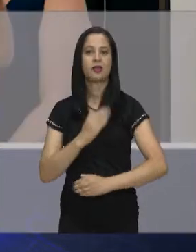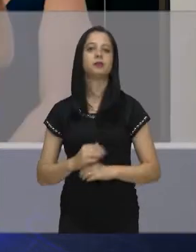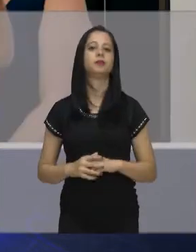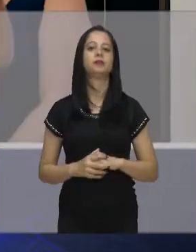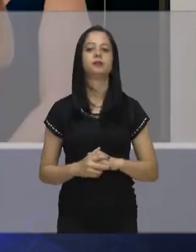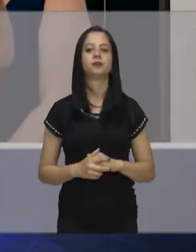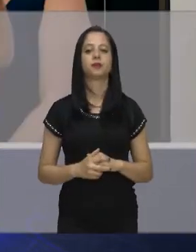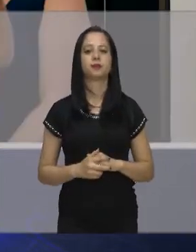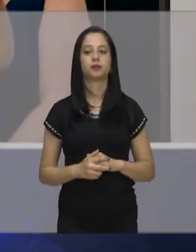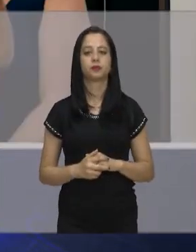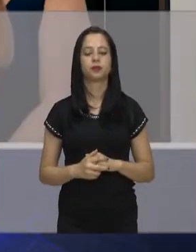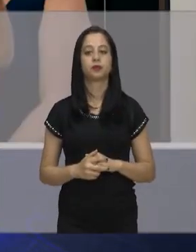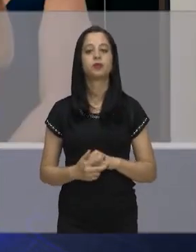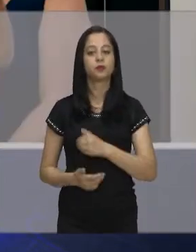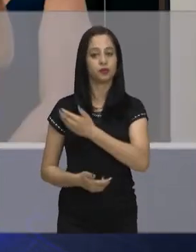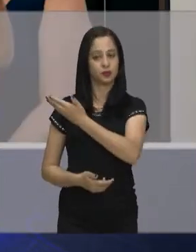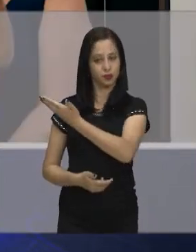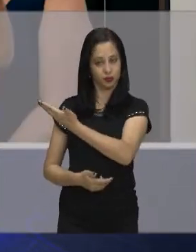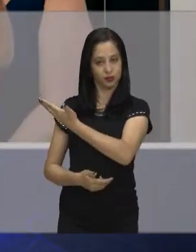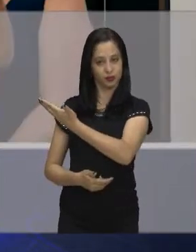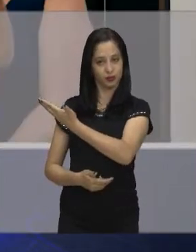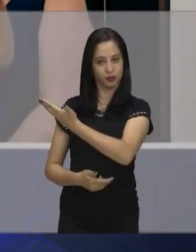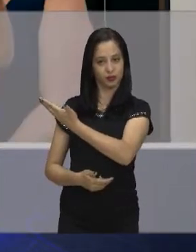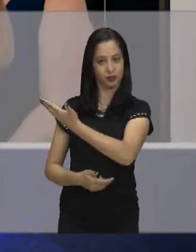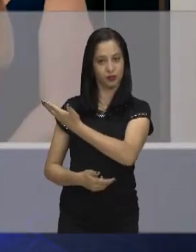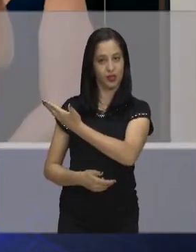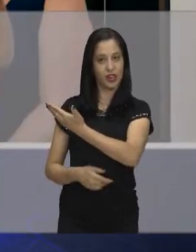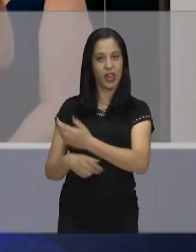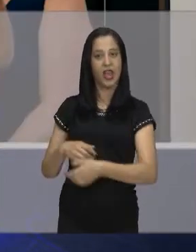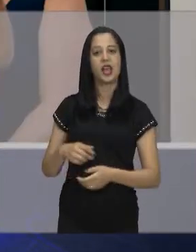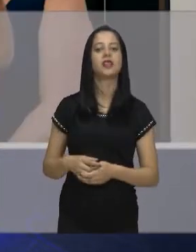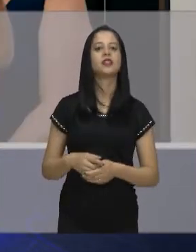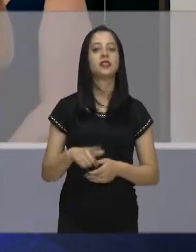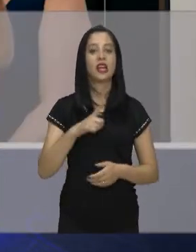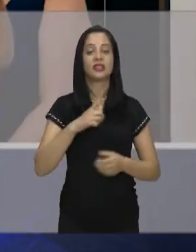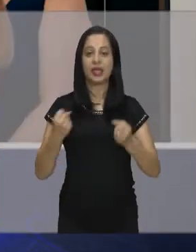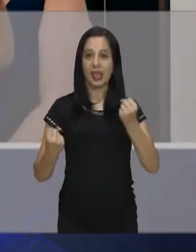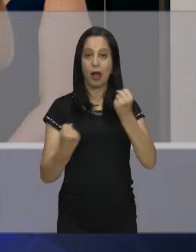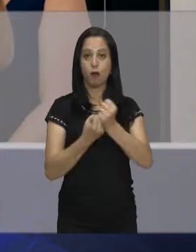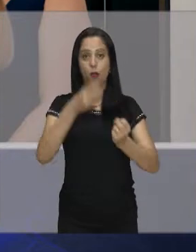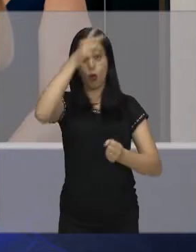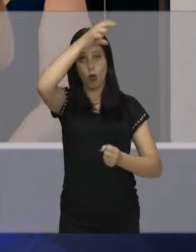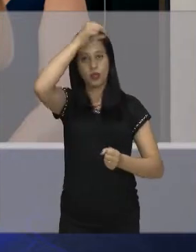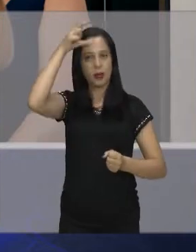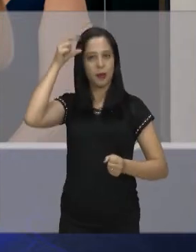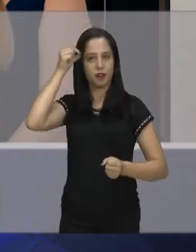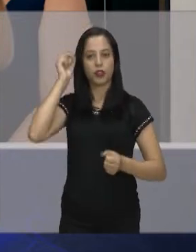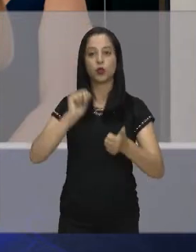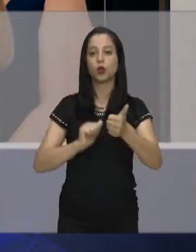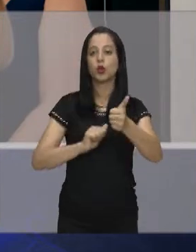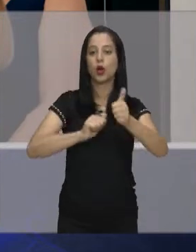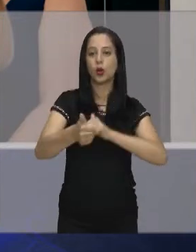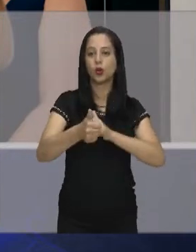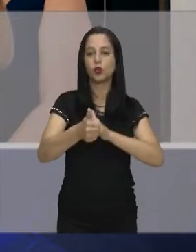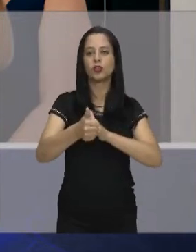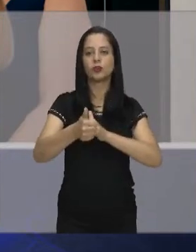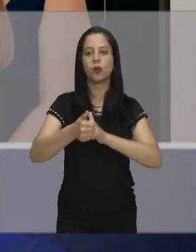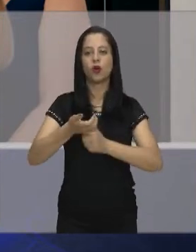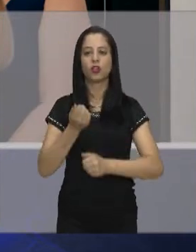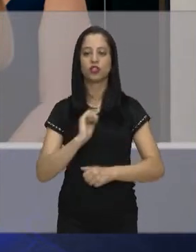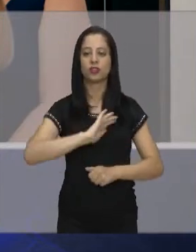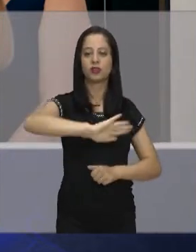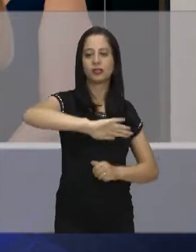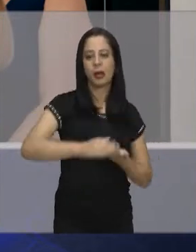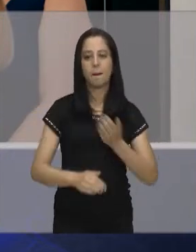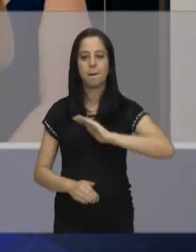Próximo. Aí os lutadores, todos esses meninos aí são apoiados pela Prefeitura de São José dos Campos e levam o nome de São José dos Campos, como, por